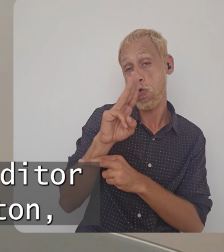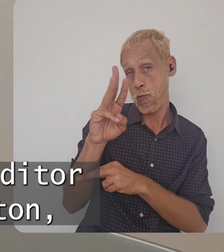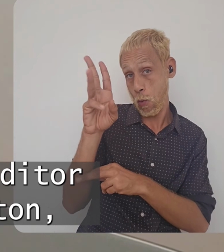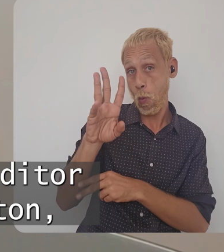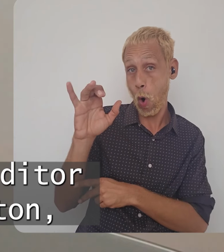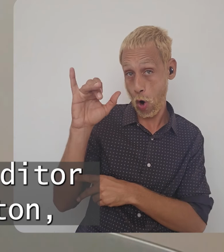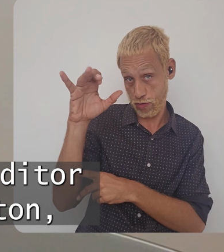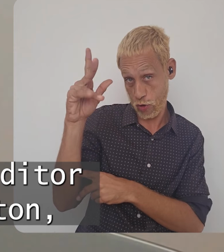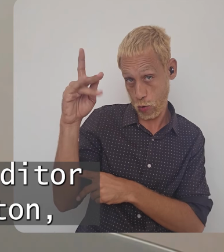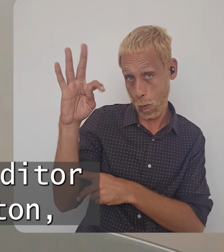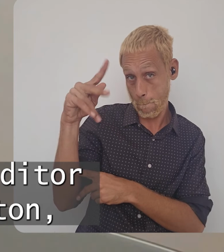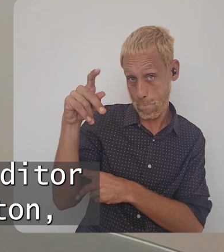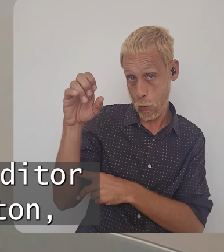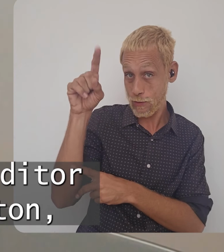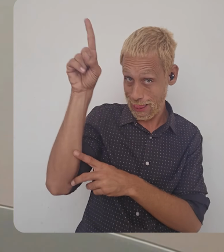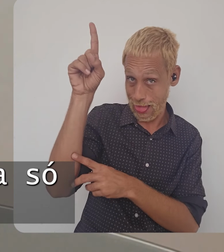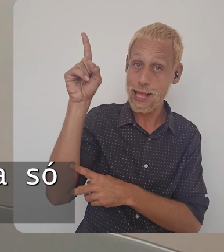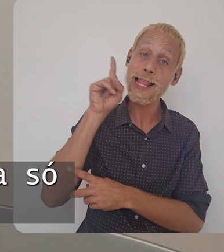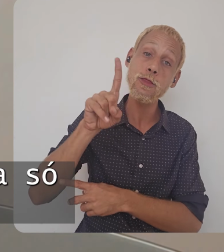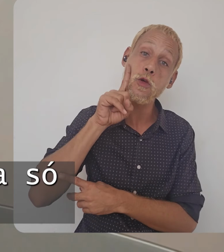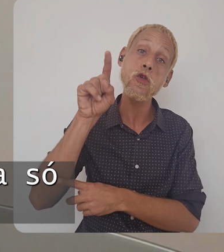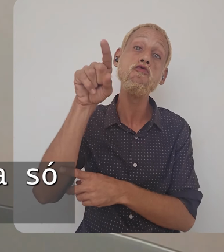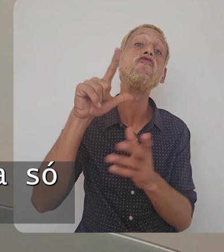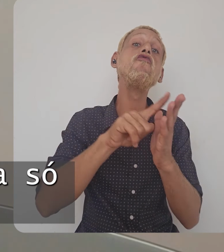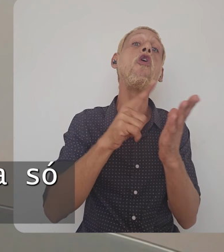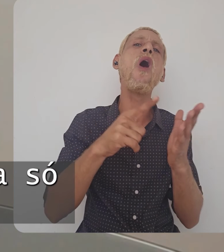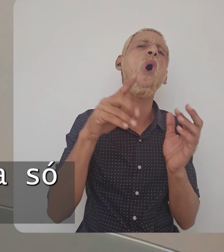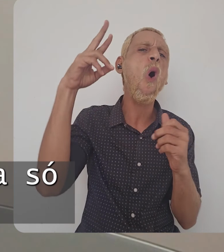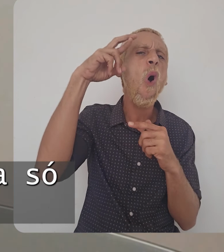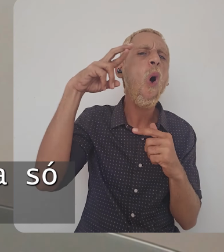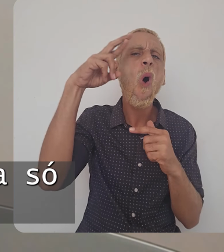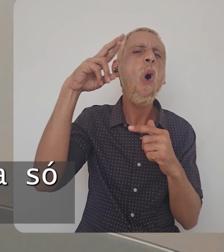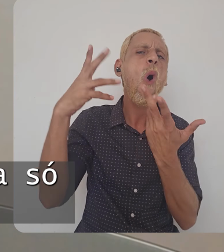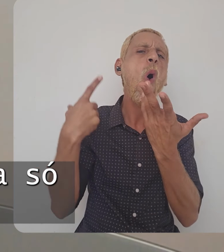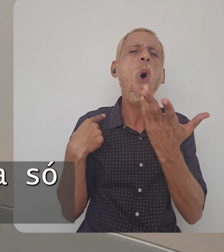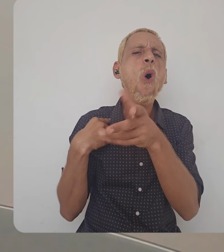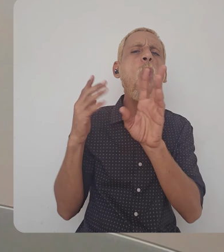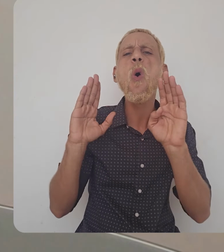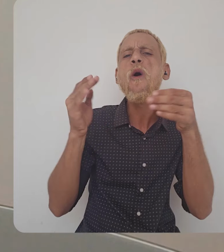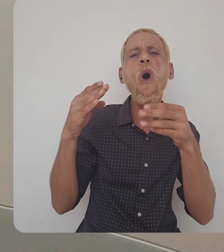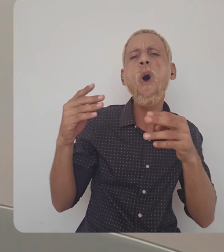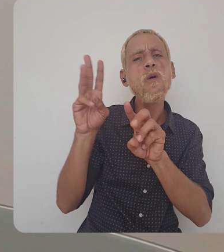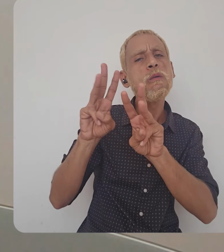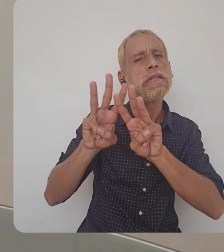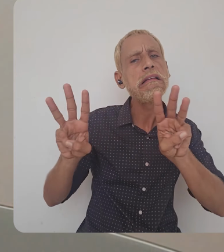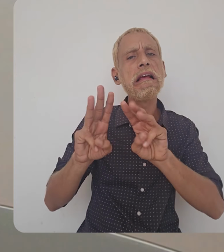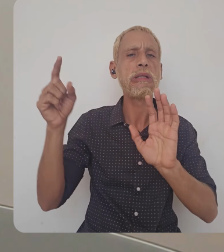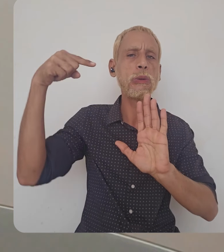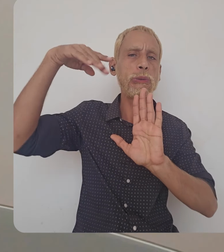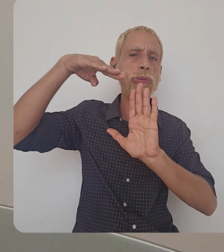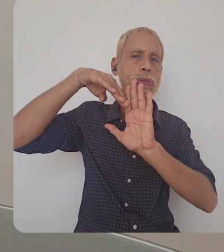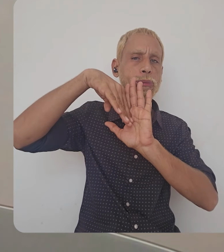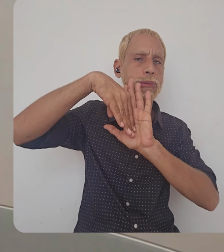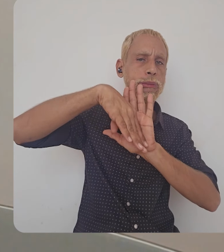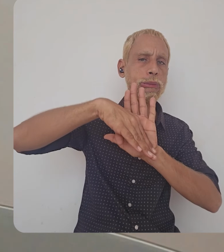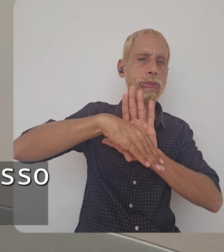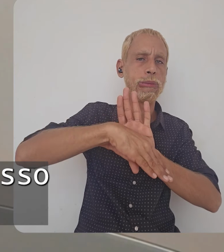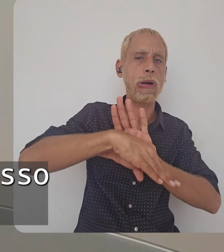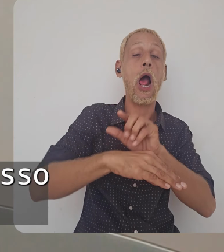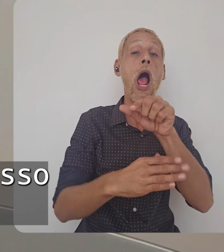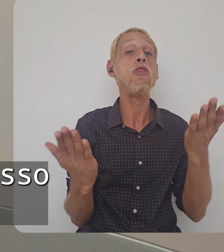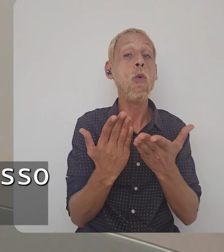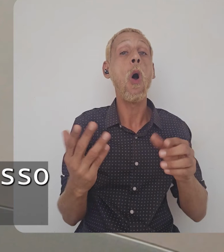com o editor-geral do Washington Post, lá em Washington, e ele disse, olha, um jornal que fica só online, ele tende a declinar. O atual,